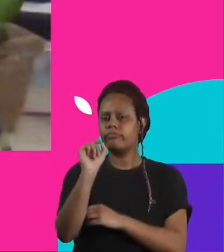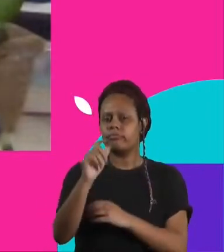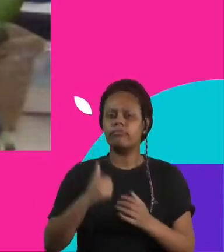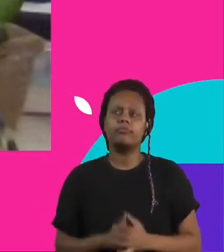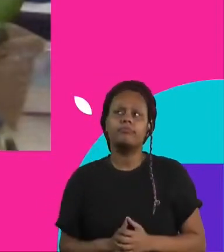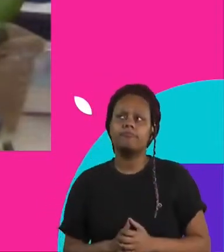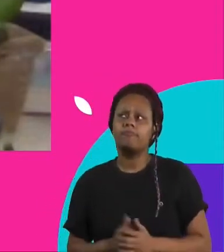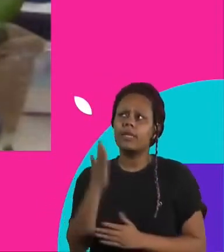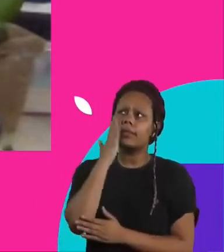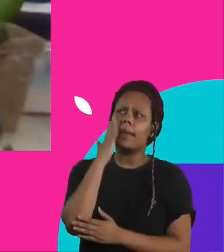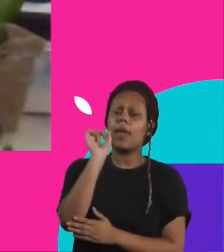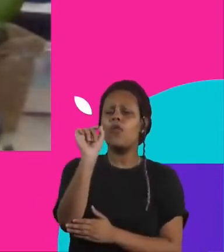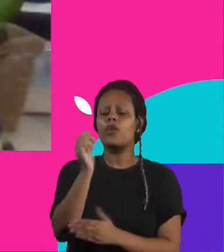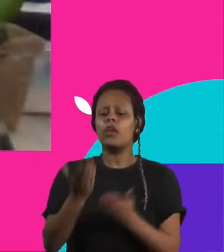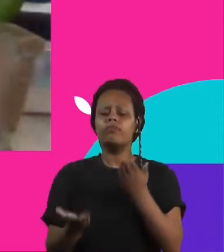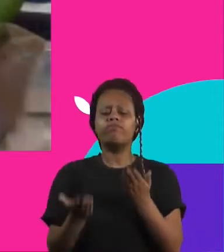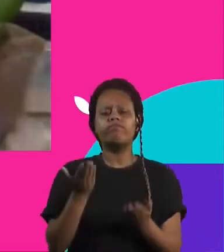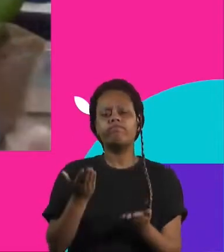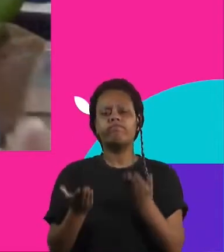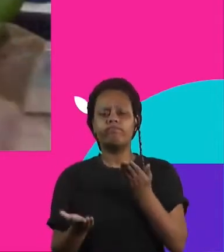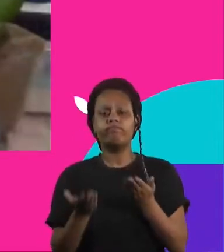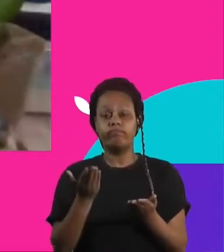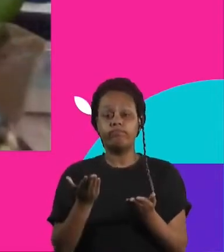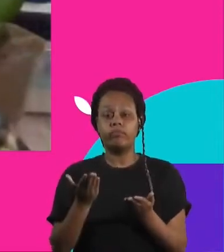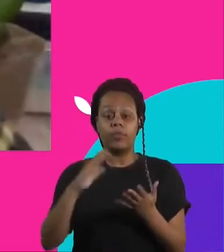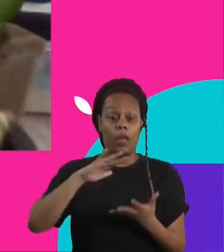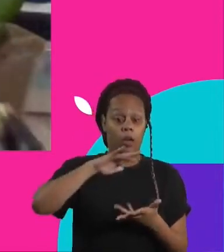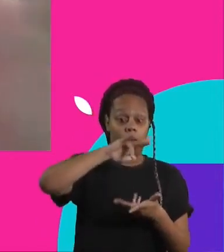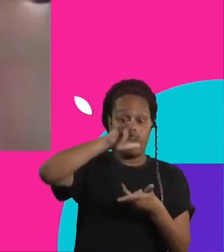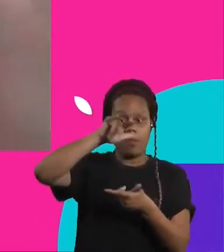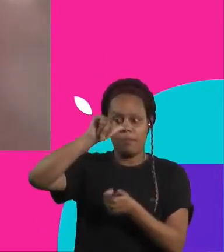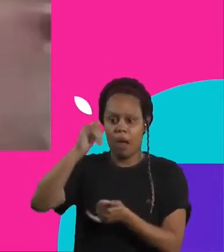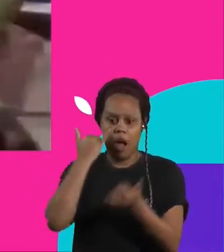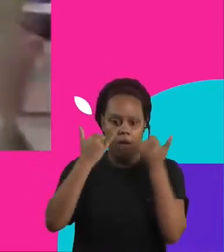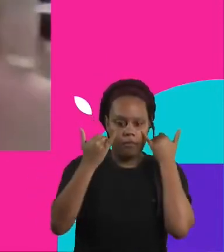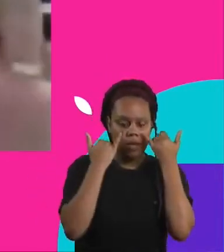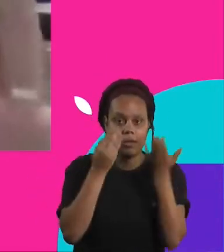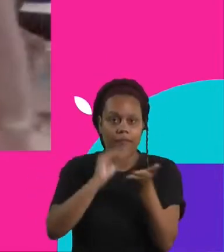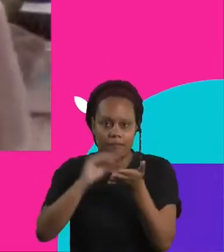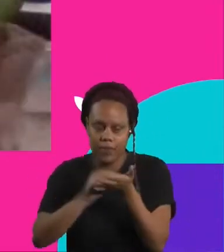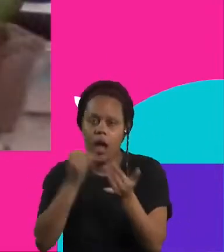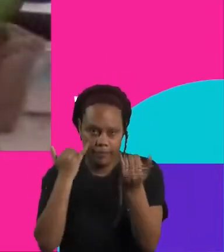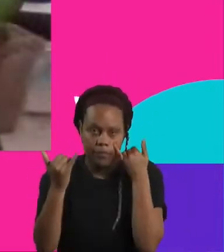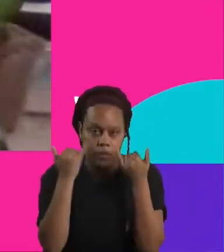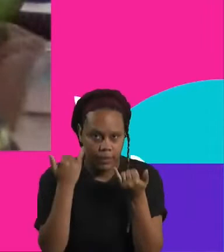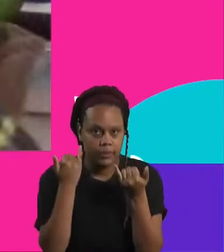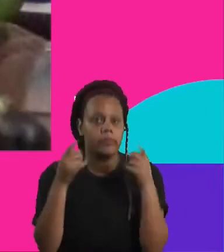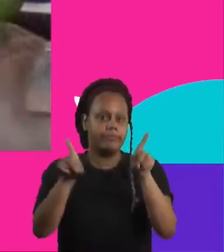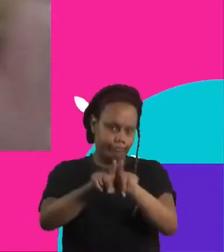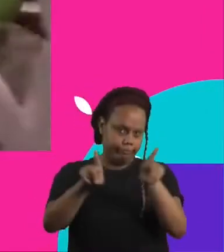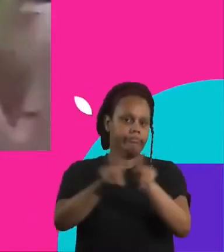medir. Então, é um mundo de informações, né? Falta informação, com certeza. Falta